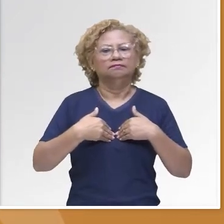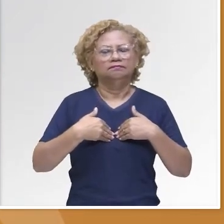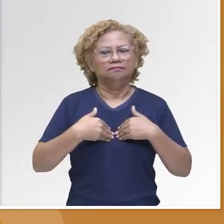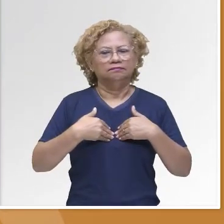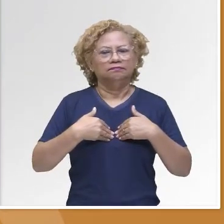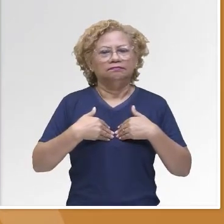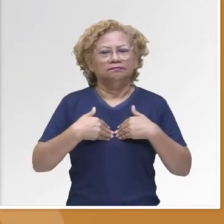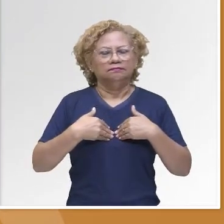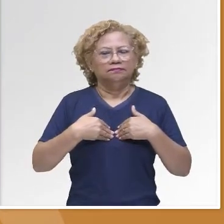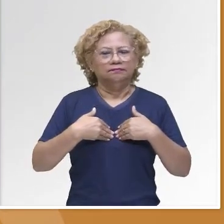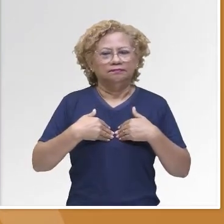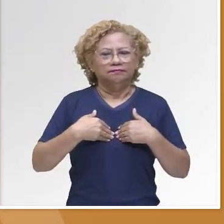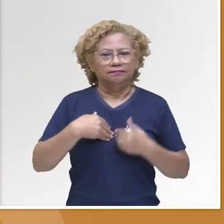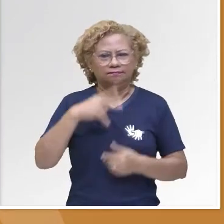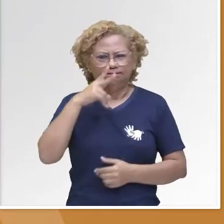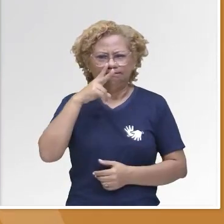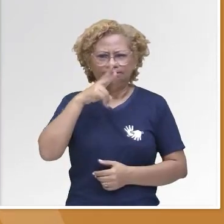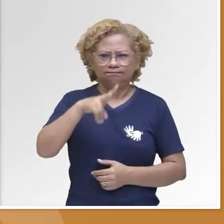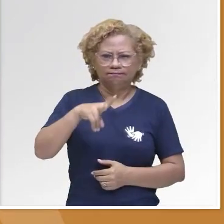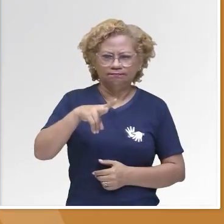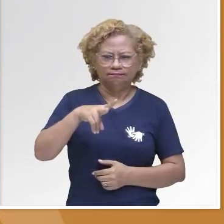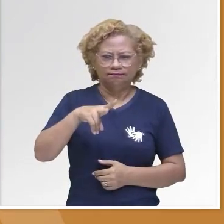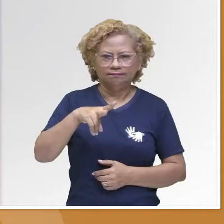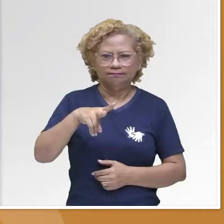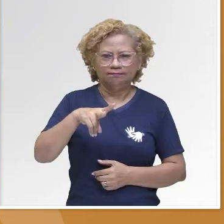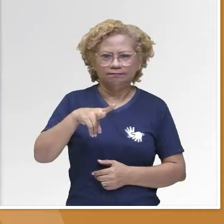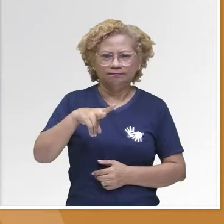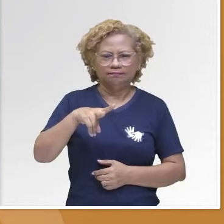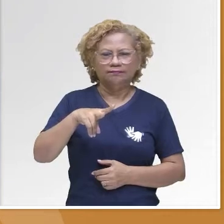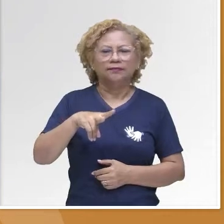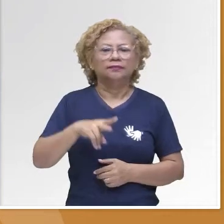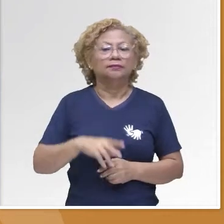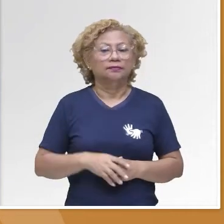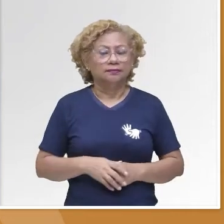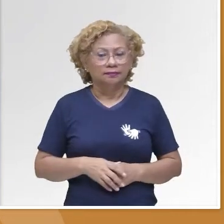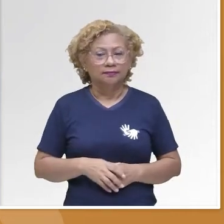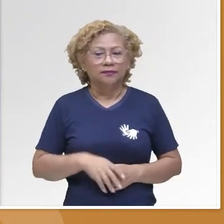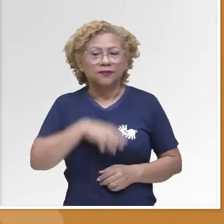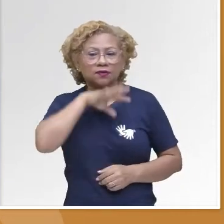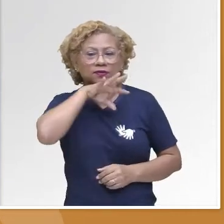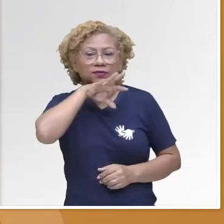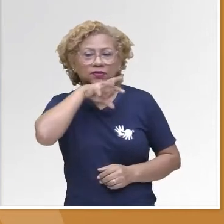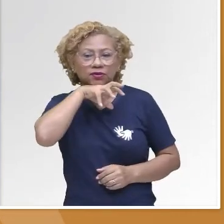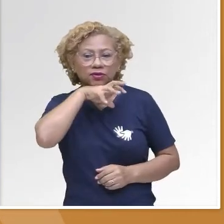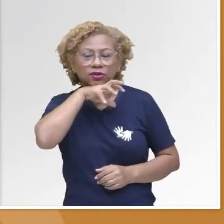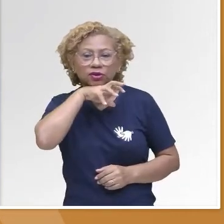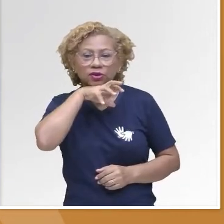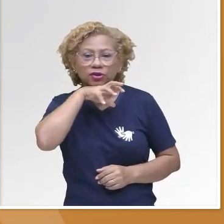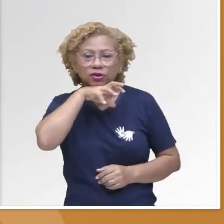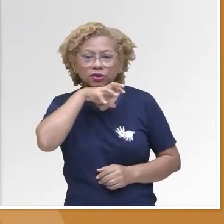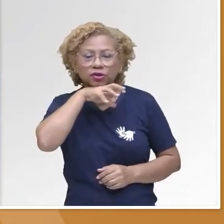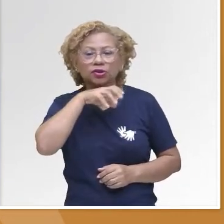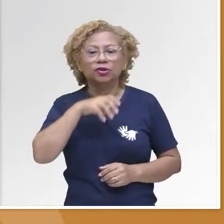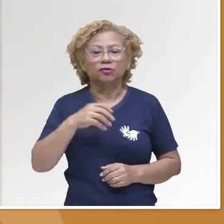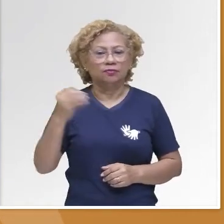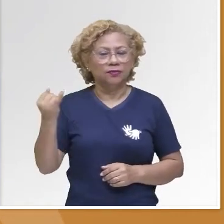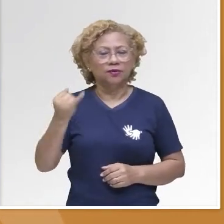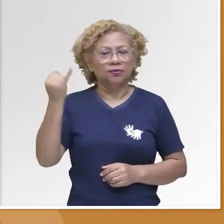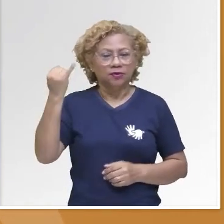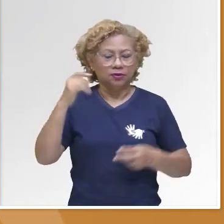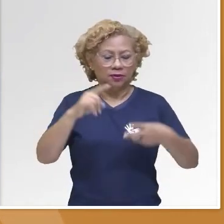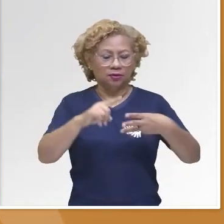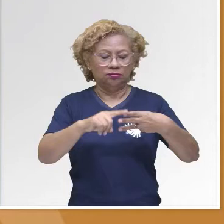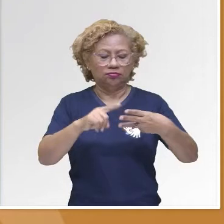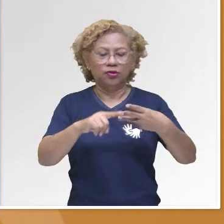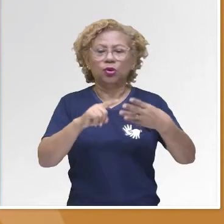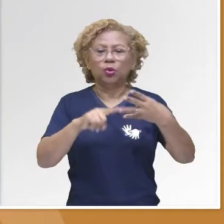imponentes e muito perigosos, os tigres fazem parte do grupo de 4 espécies dos grandes felinos, composta